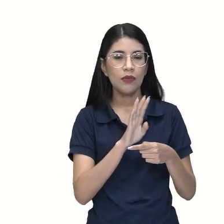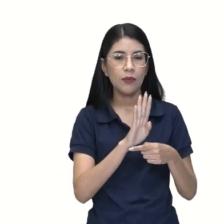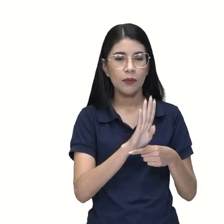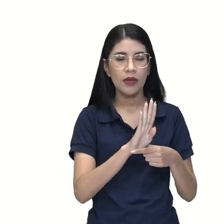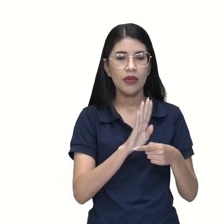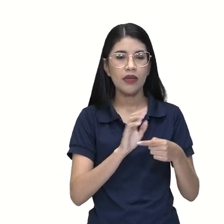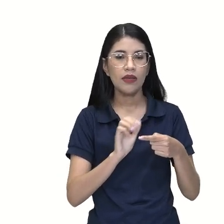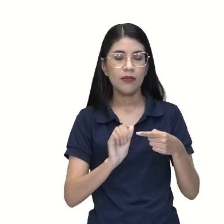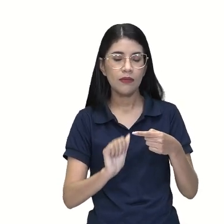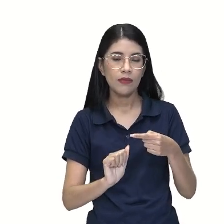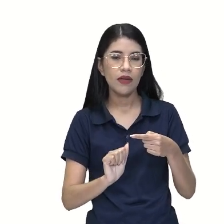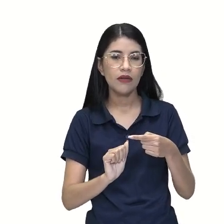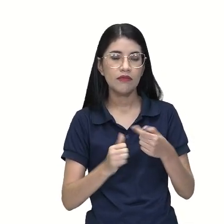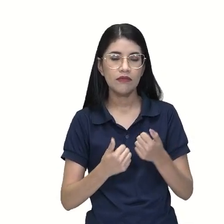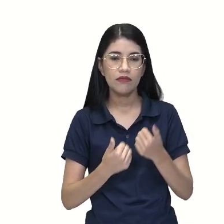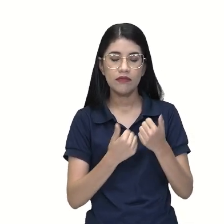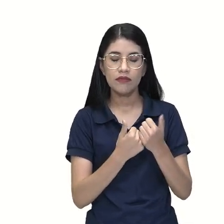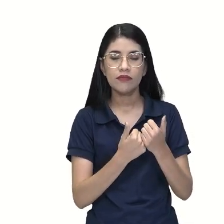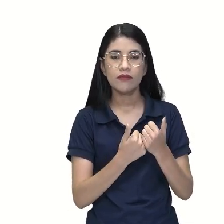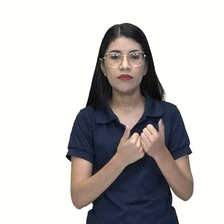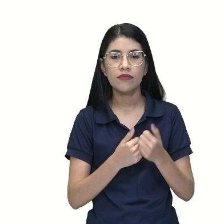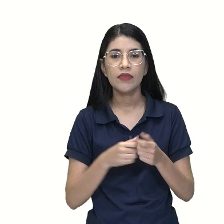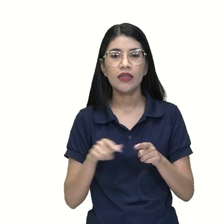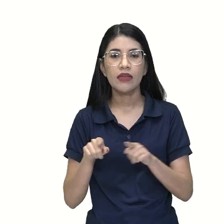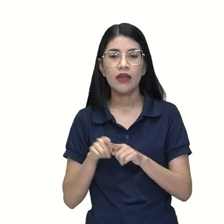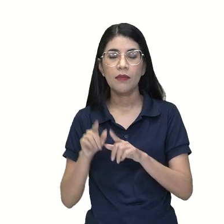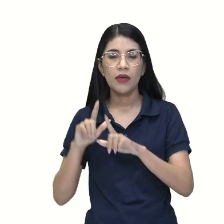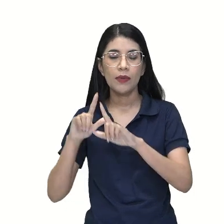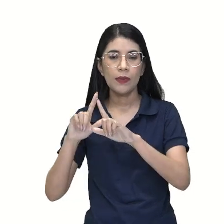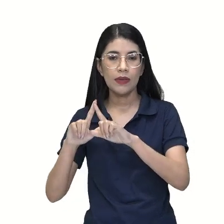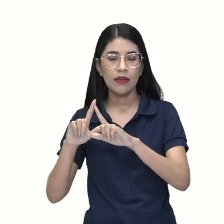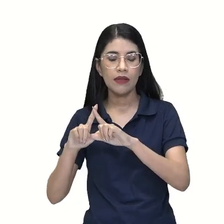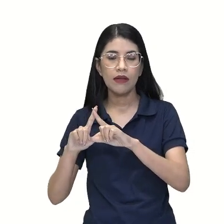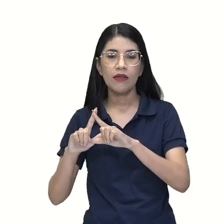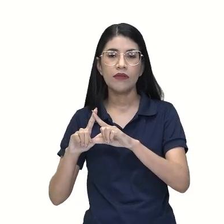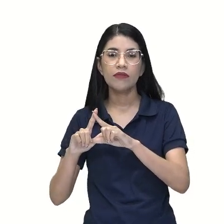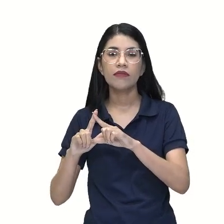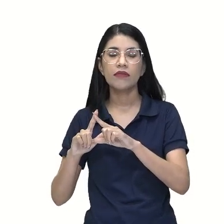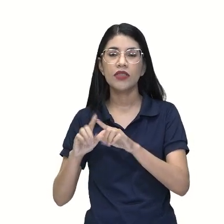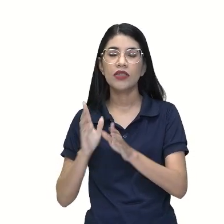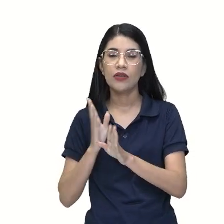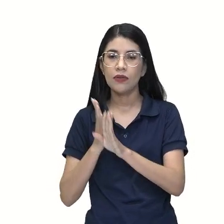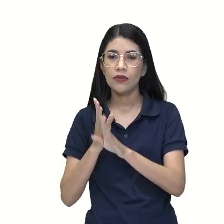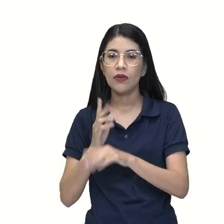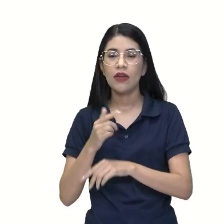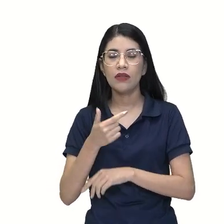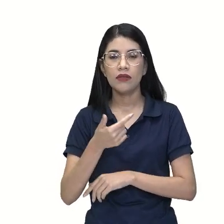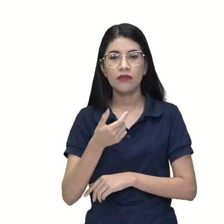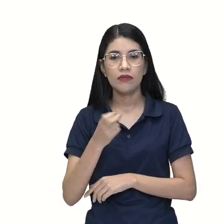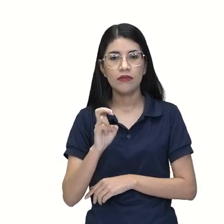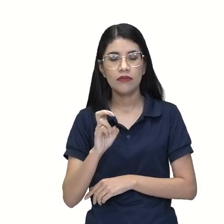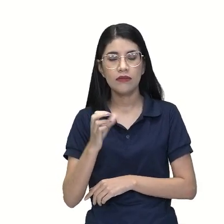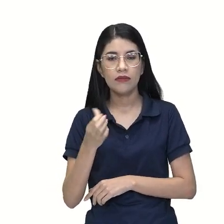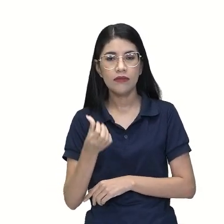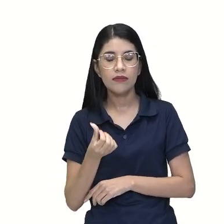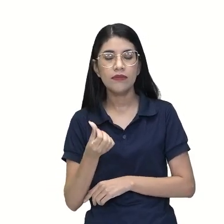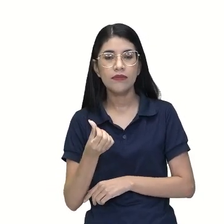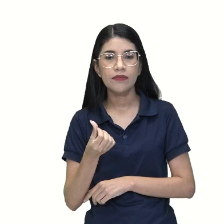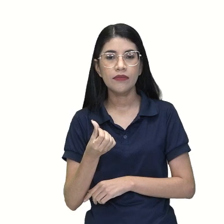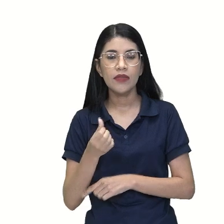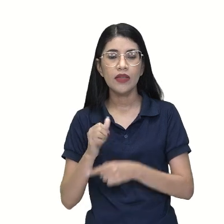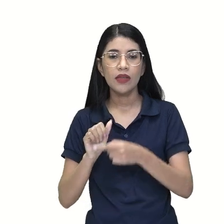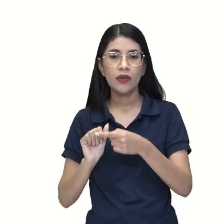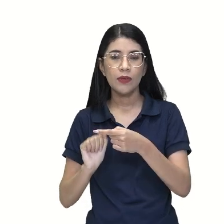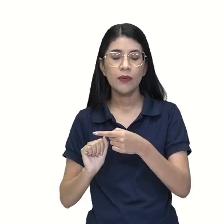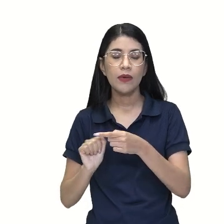B, valor de A, o valor de delta. Delta nós já encontramos que deu 256. O A